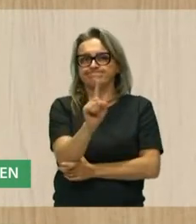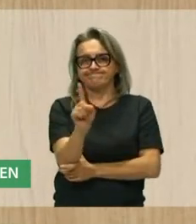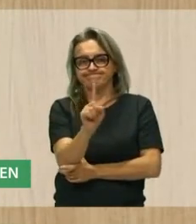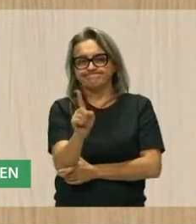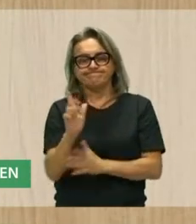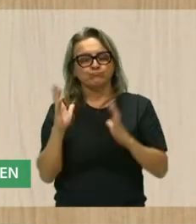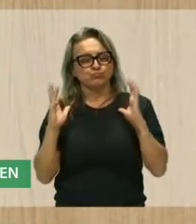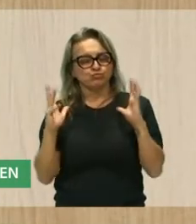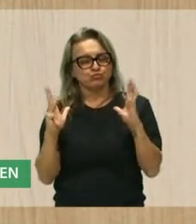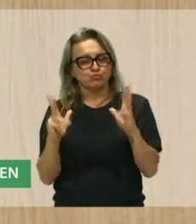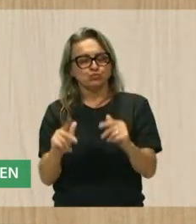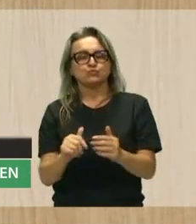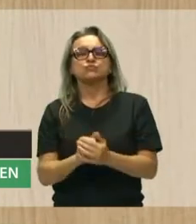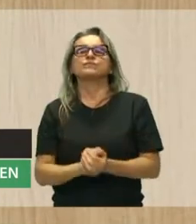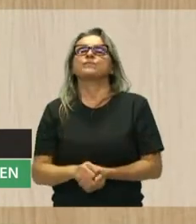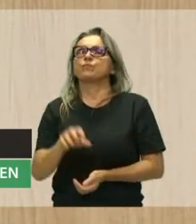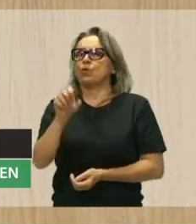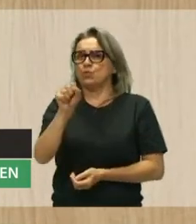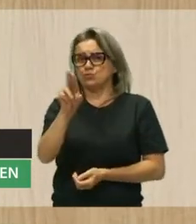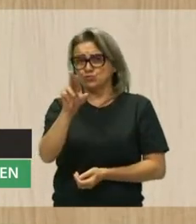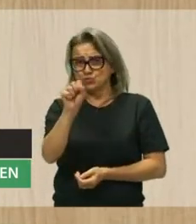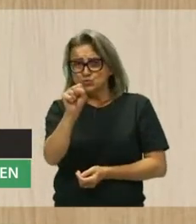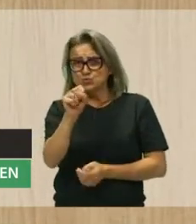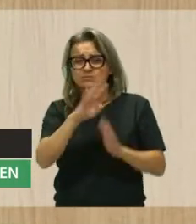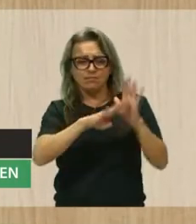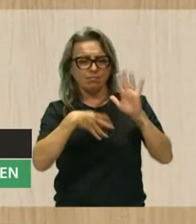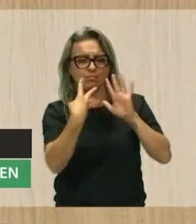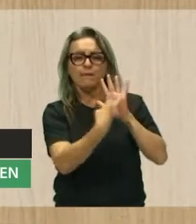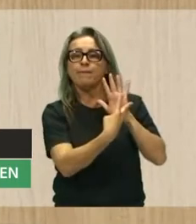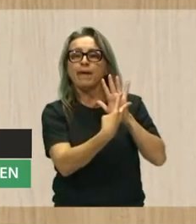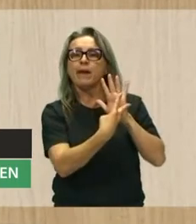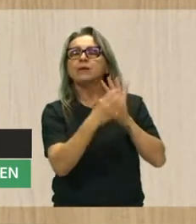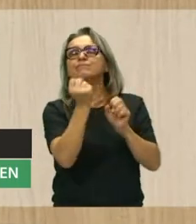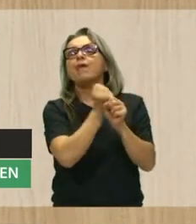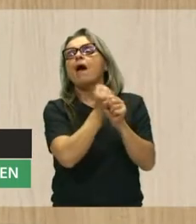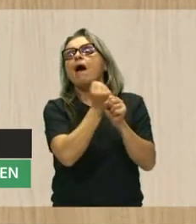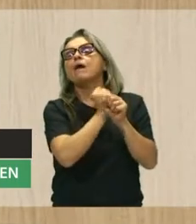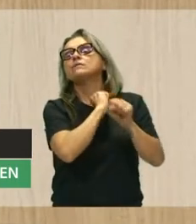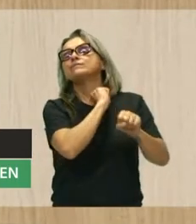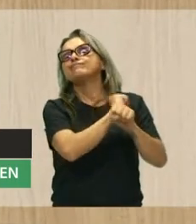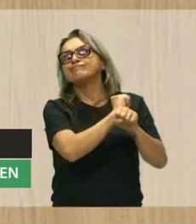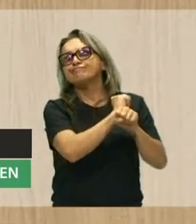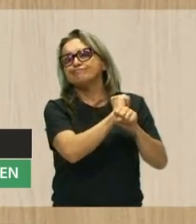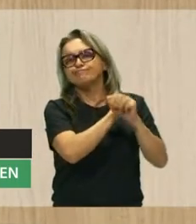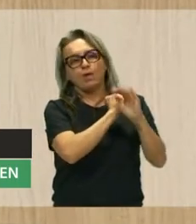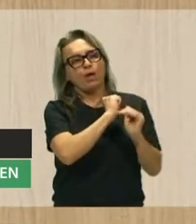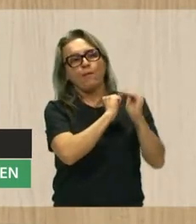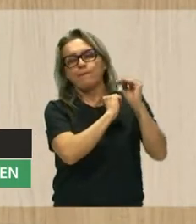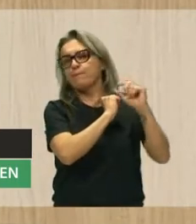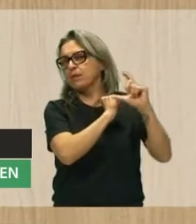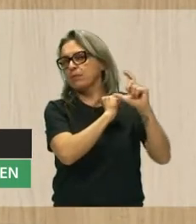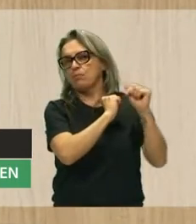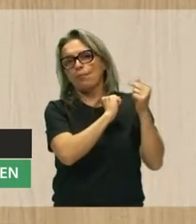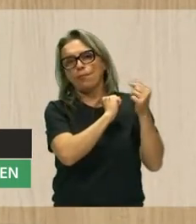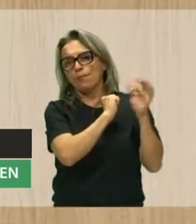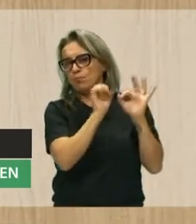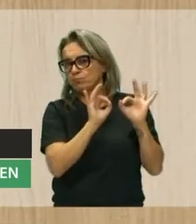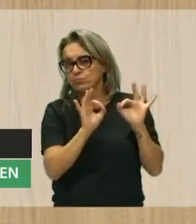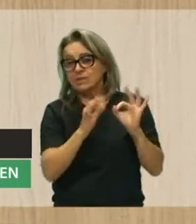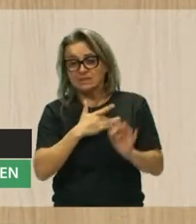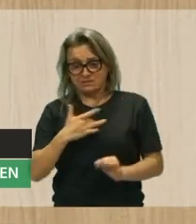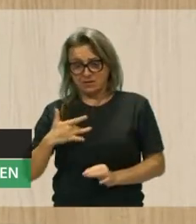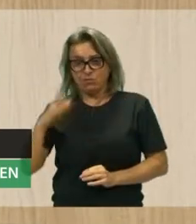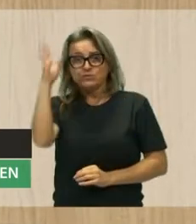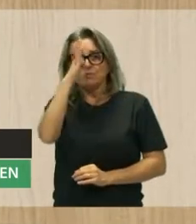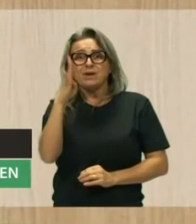anos não é reajustada, toda a saúde de Santa Catarina e do Brasil ela está com dificuldade. Então,